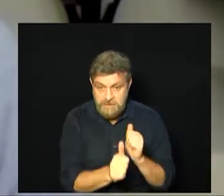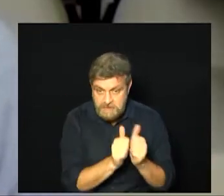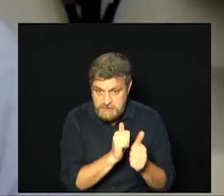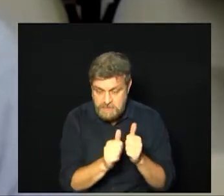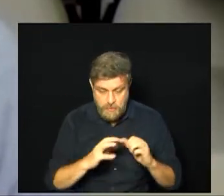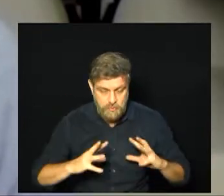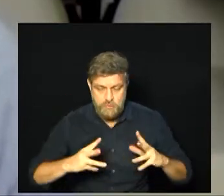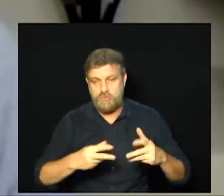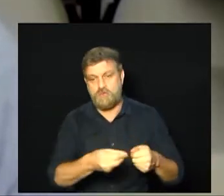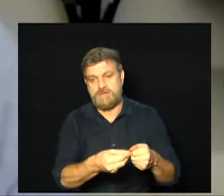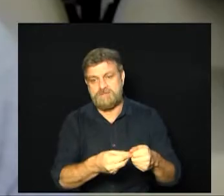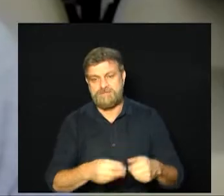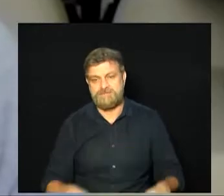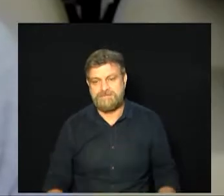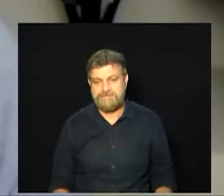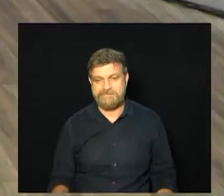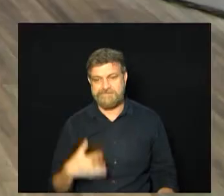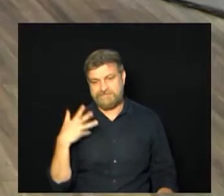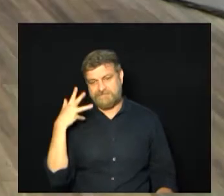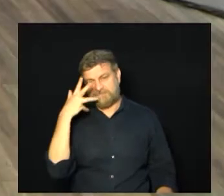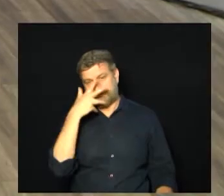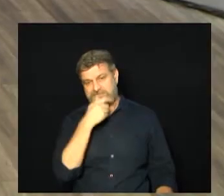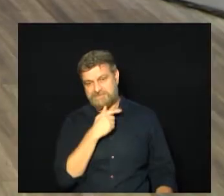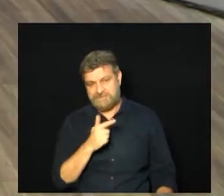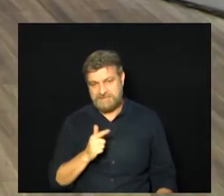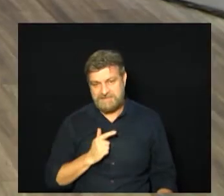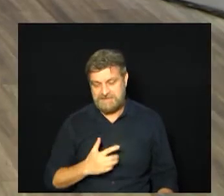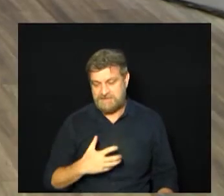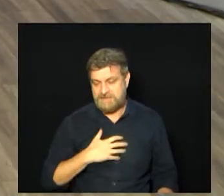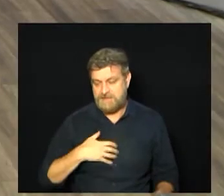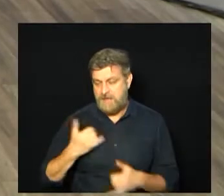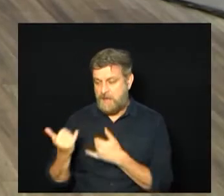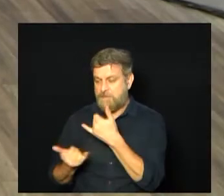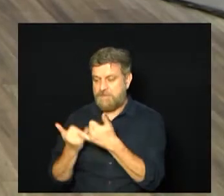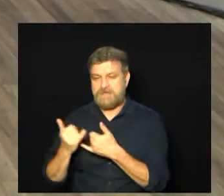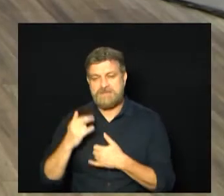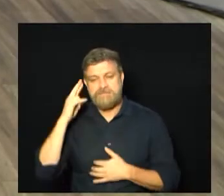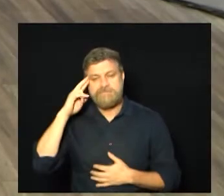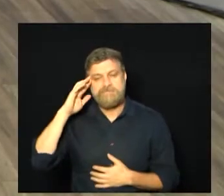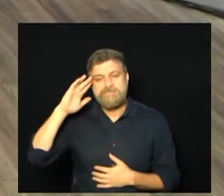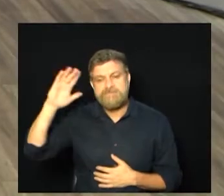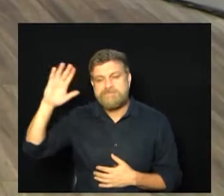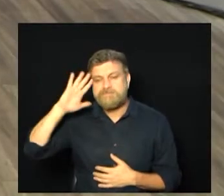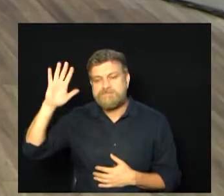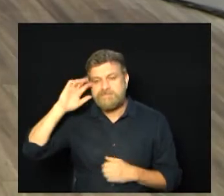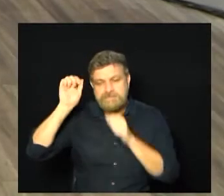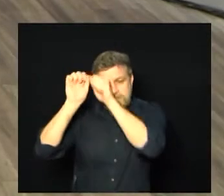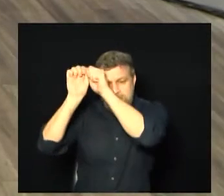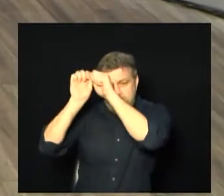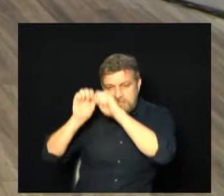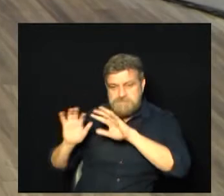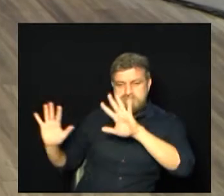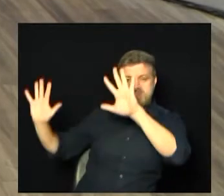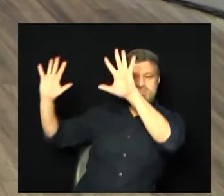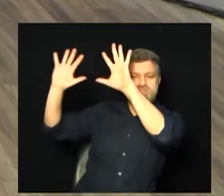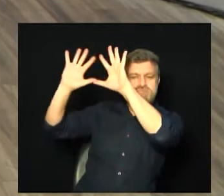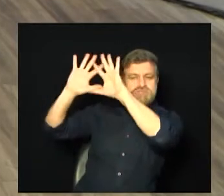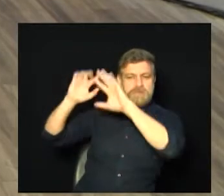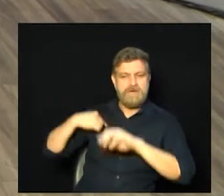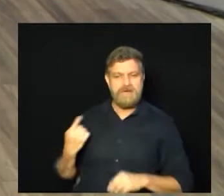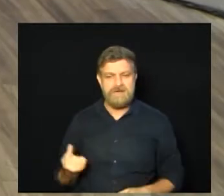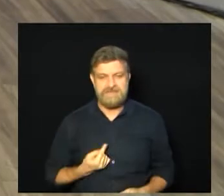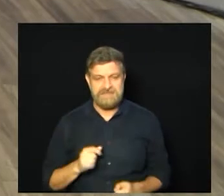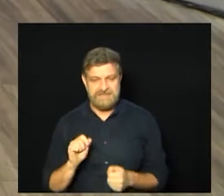como um todo. É muito bonito isso, né? Até de uma forma lúdica, para a gente poder imaginar, né? De tentar dar uma